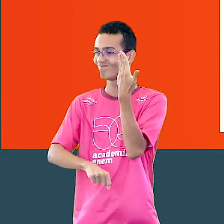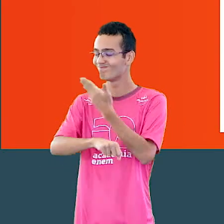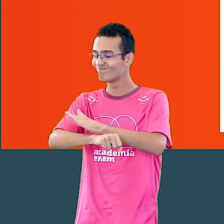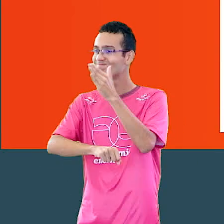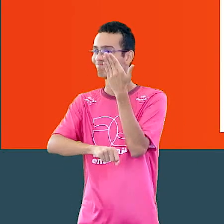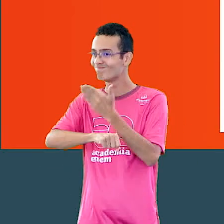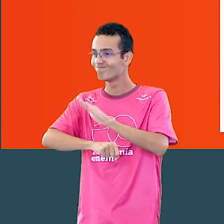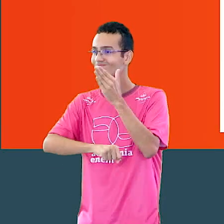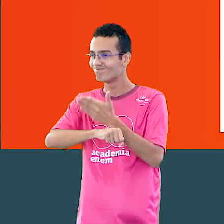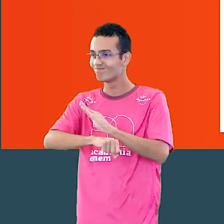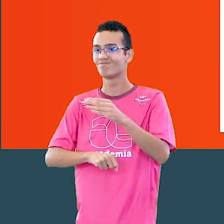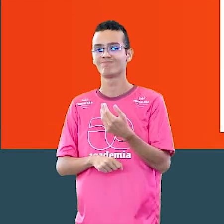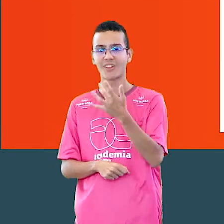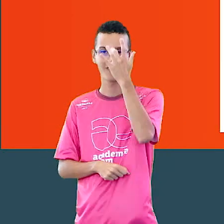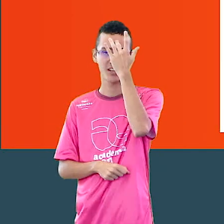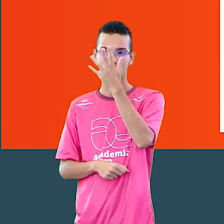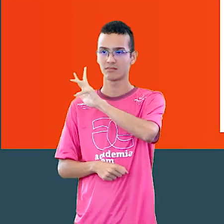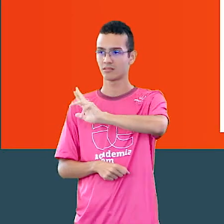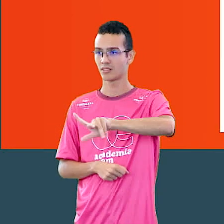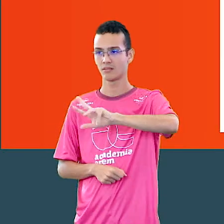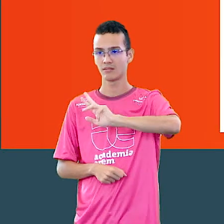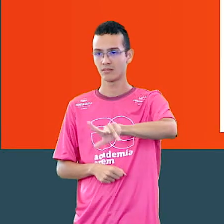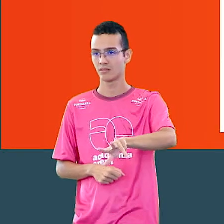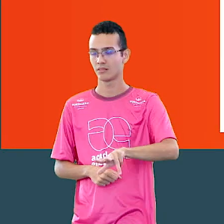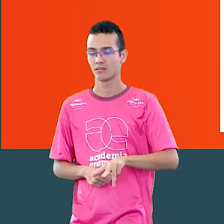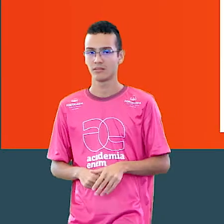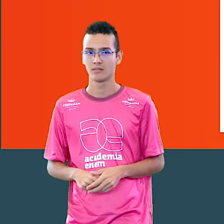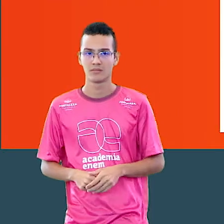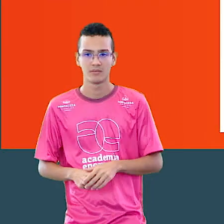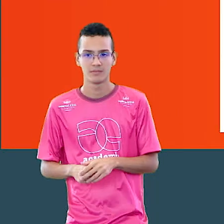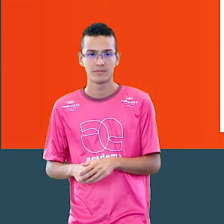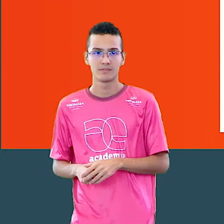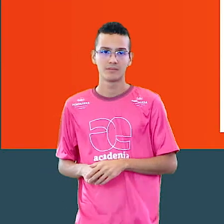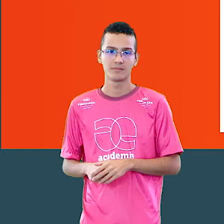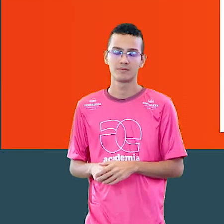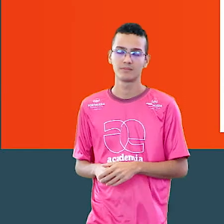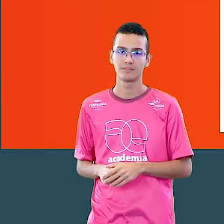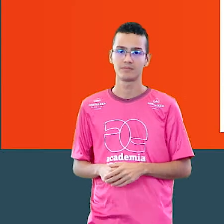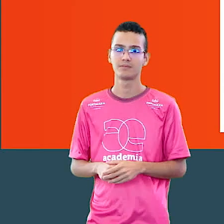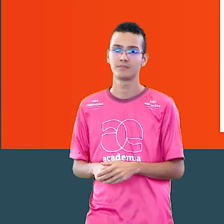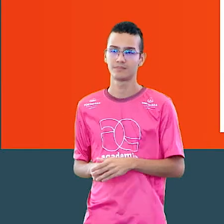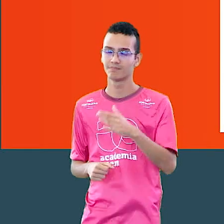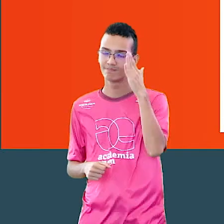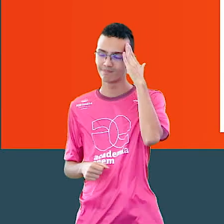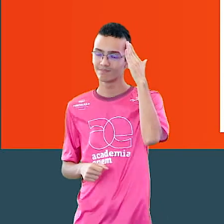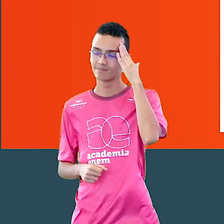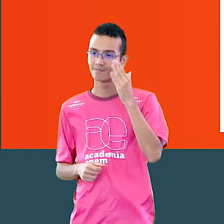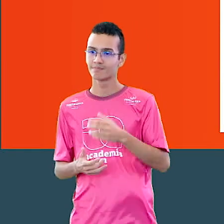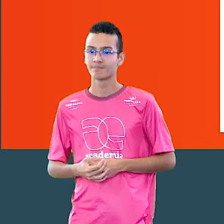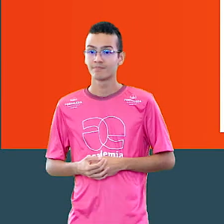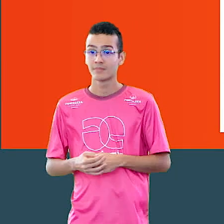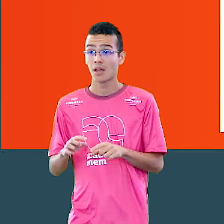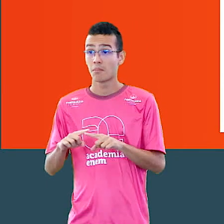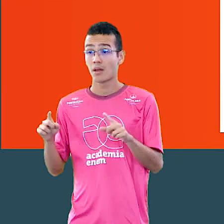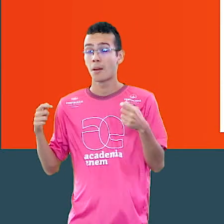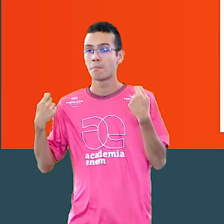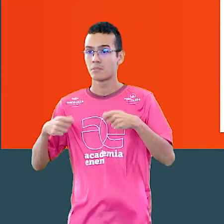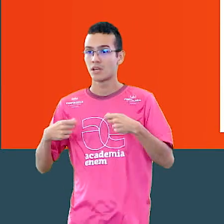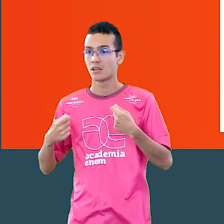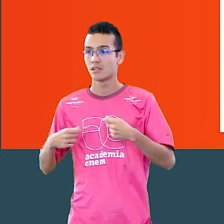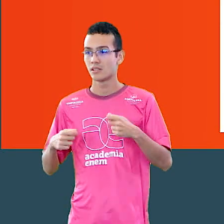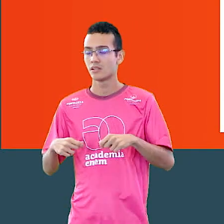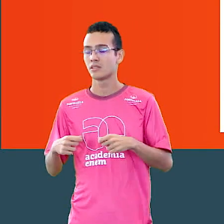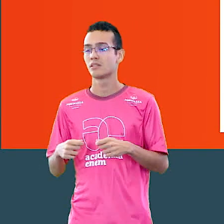é fácil. Eu sei que não é fácil. Mas a gente precisa levantar a cabeça, levantar